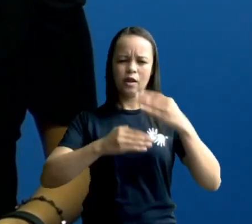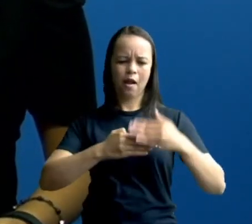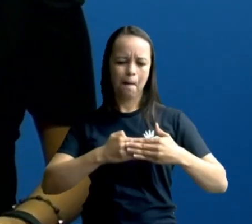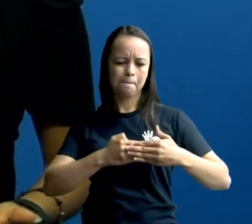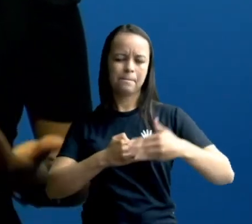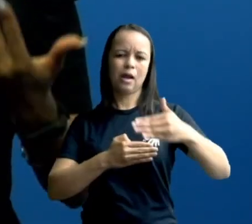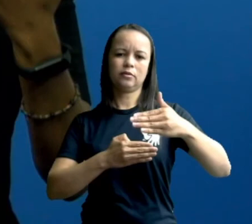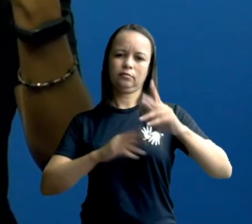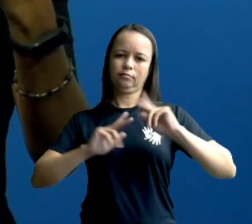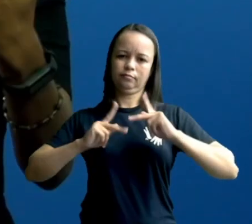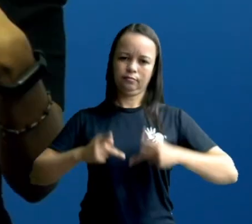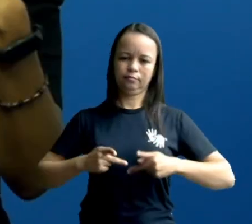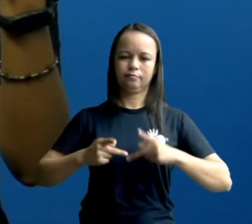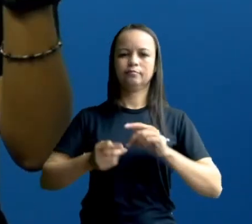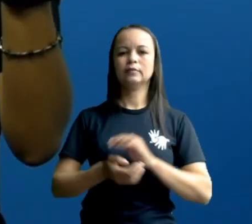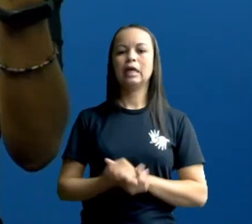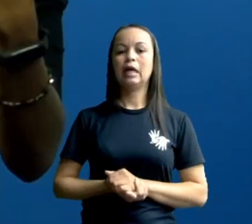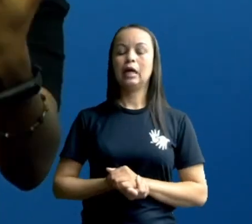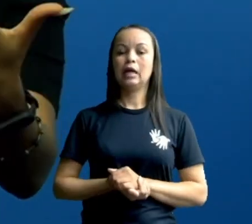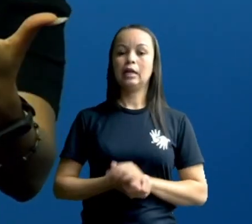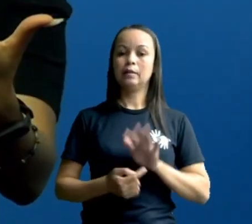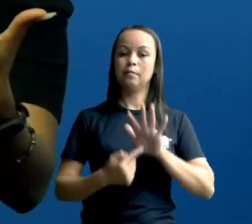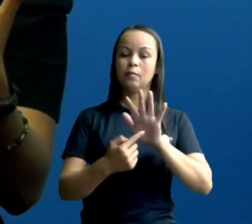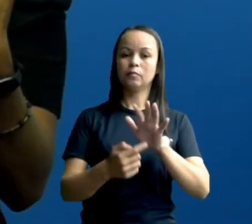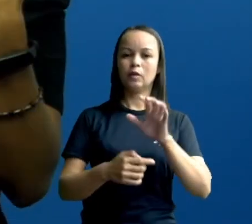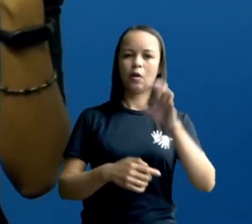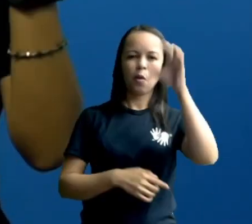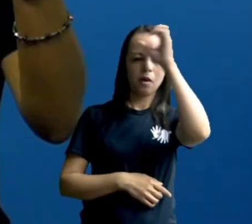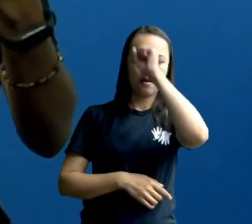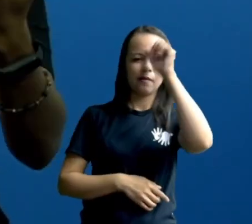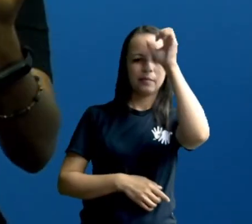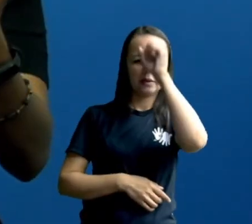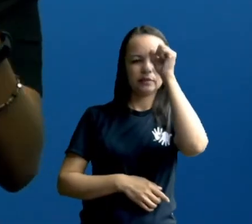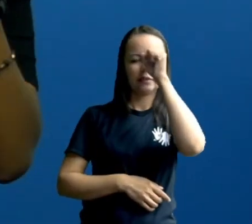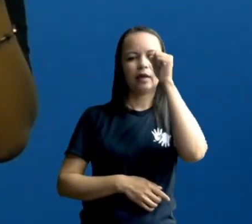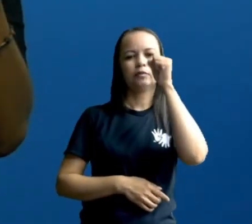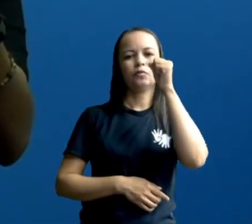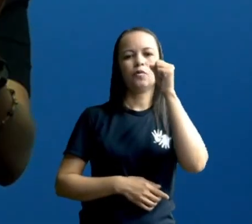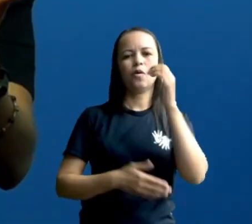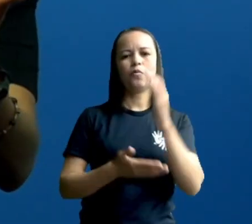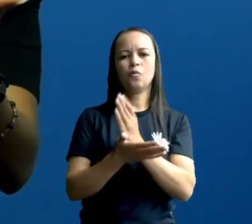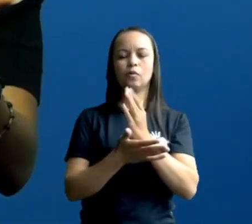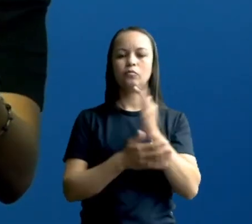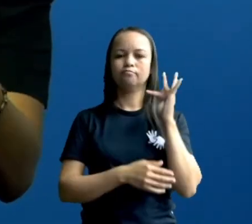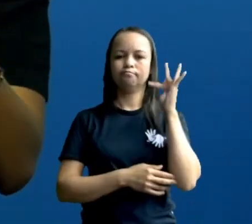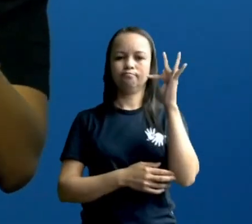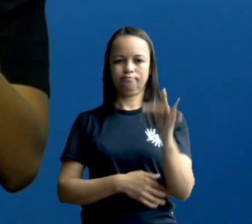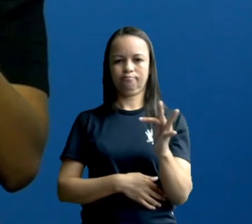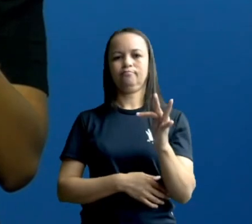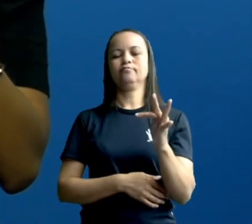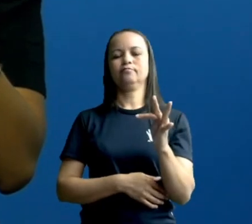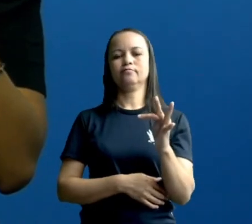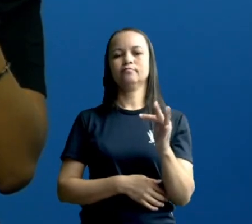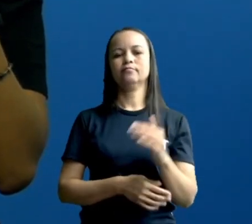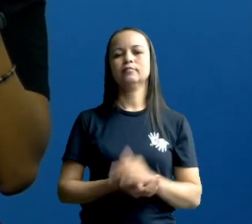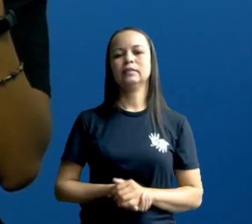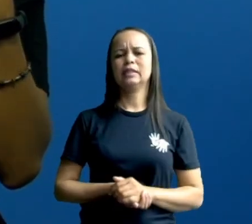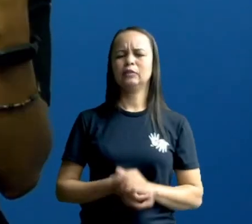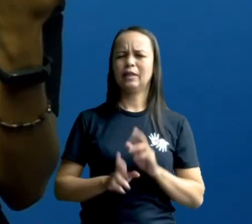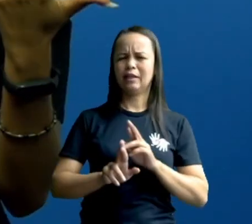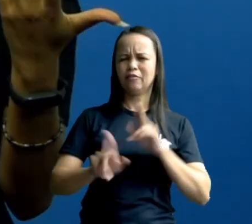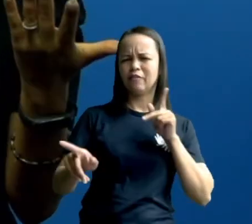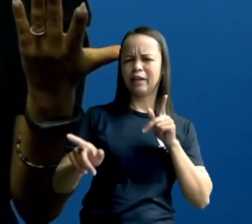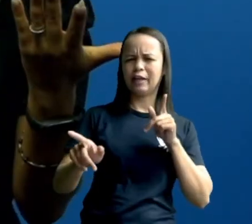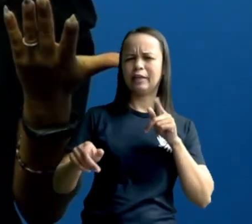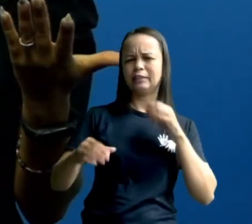ser humano dá, ele traz como aprendizado, certo? Algo para o futuro. E não seria diferente